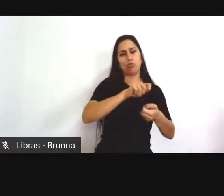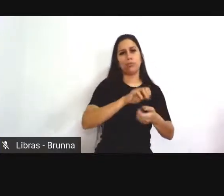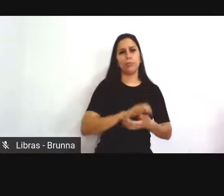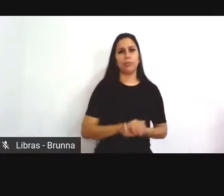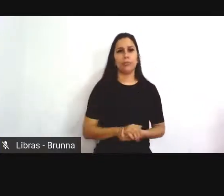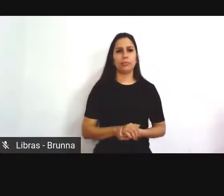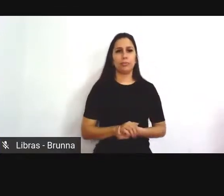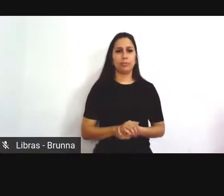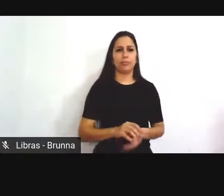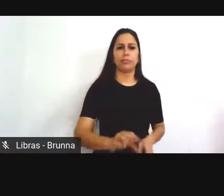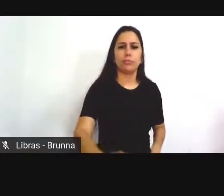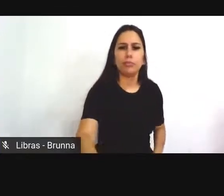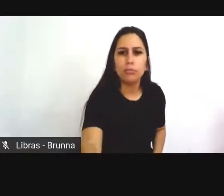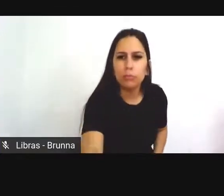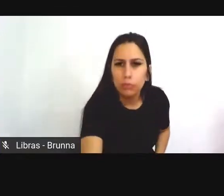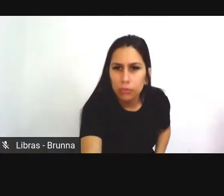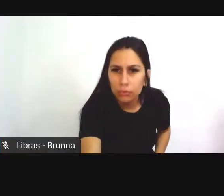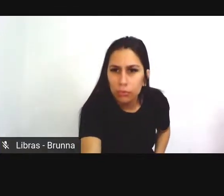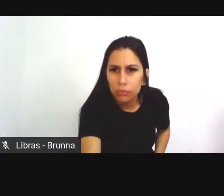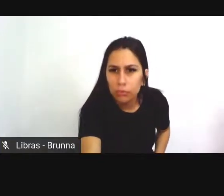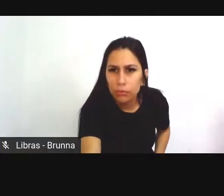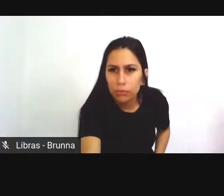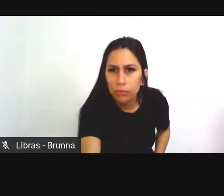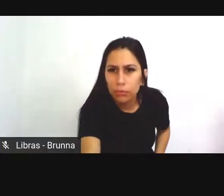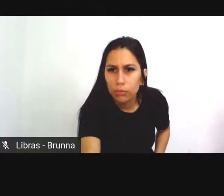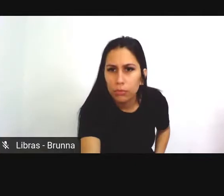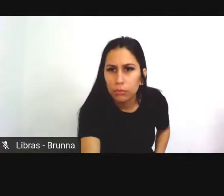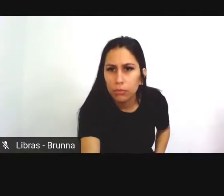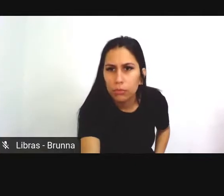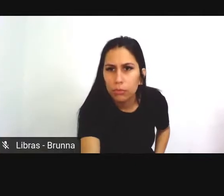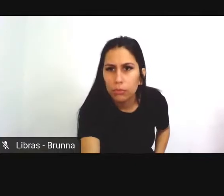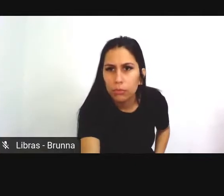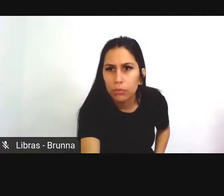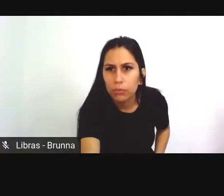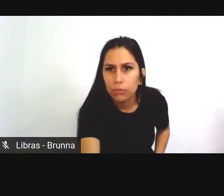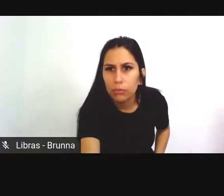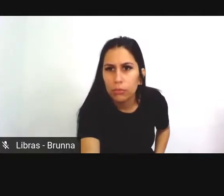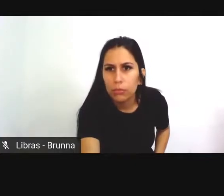uma determinada sub-área de estudos legislativos veio